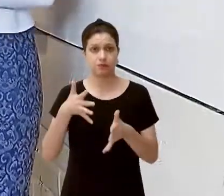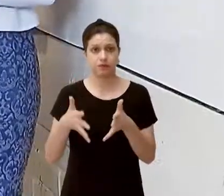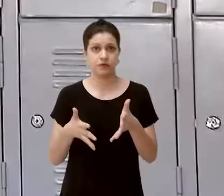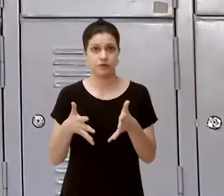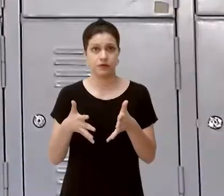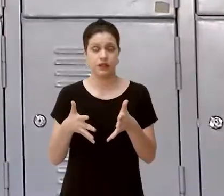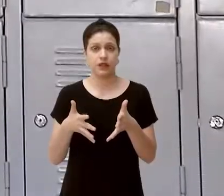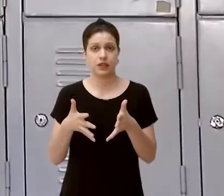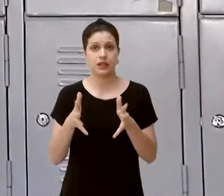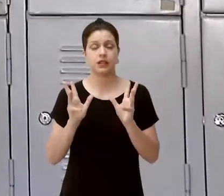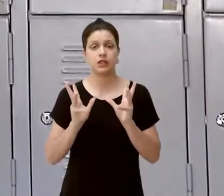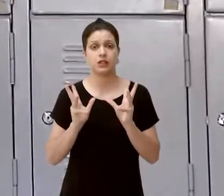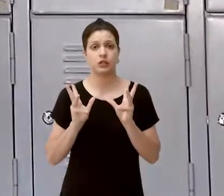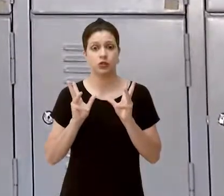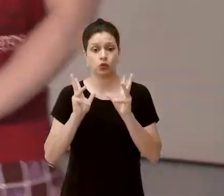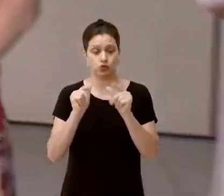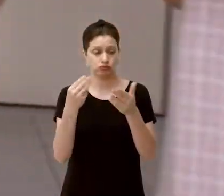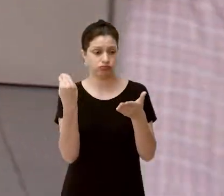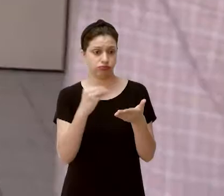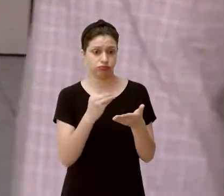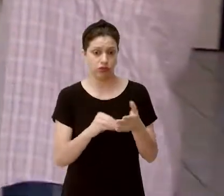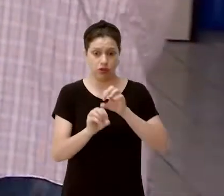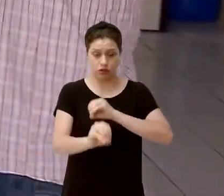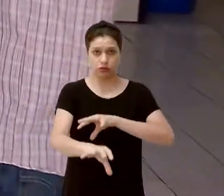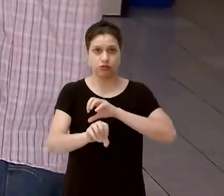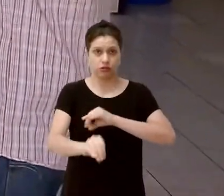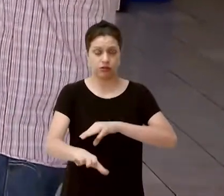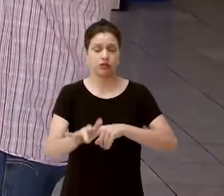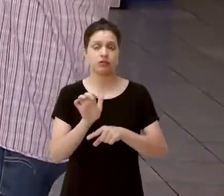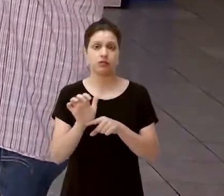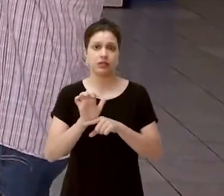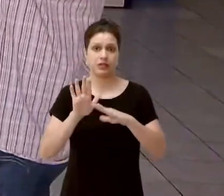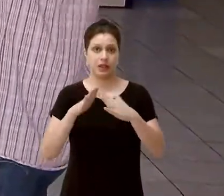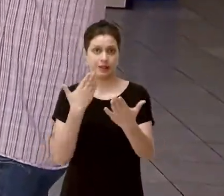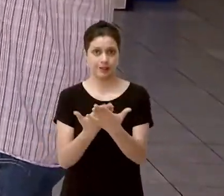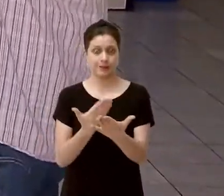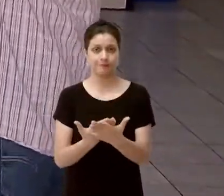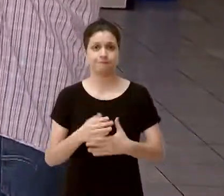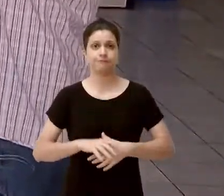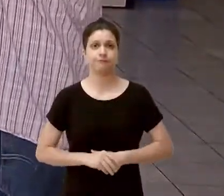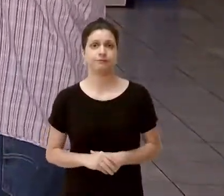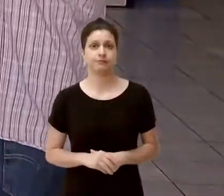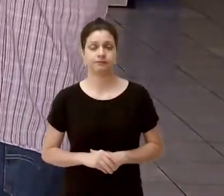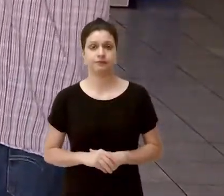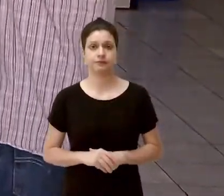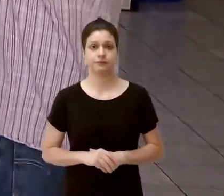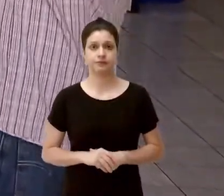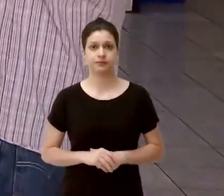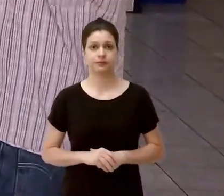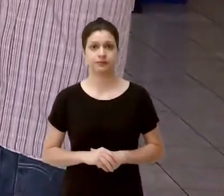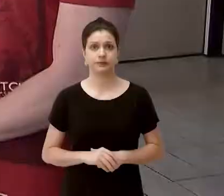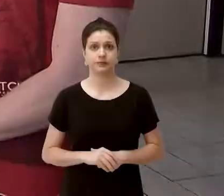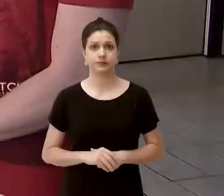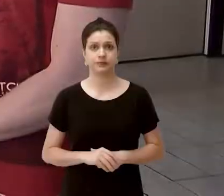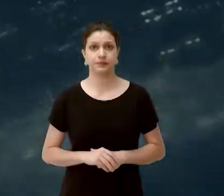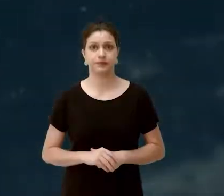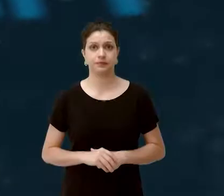Língua Brasileira de Sinais, Libras, nos componentes curriculares da rede estadual de ensino.